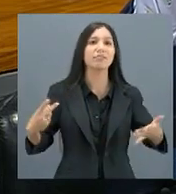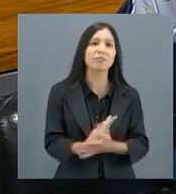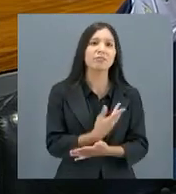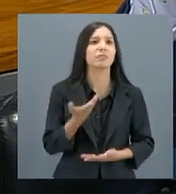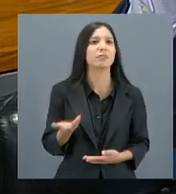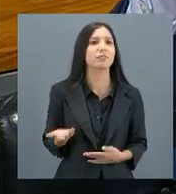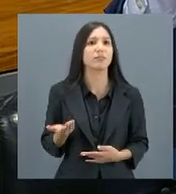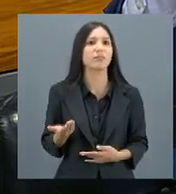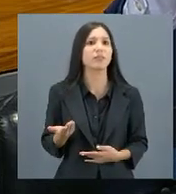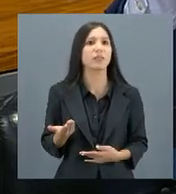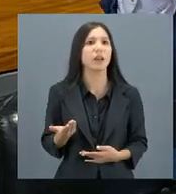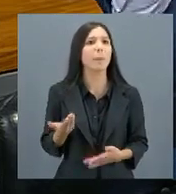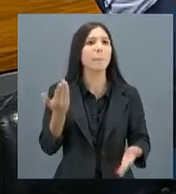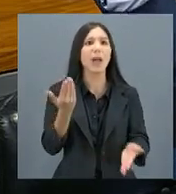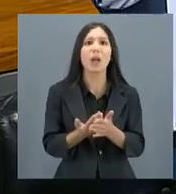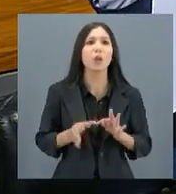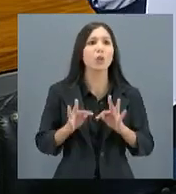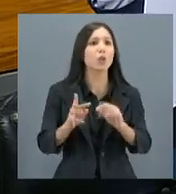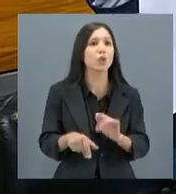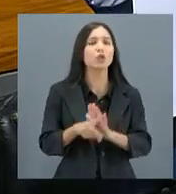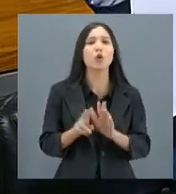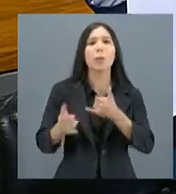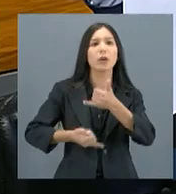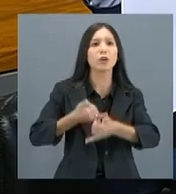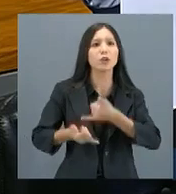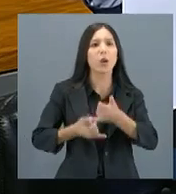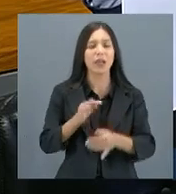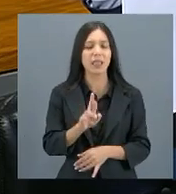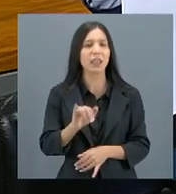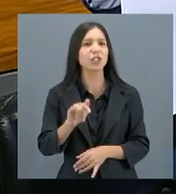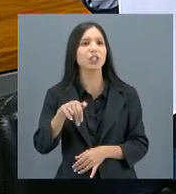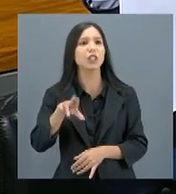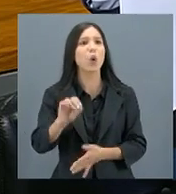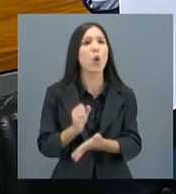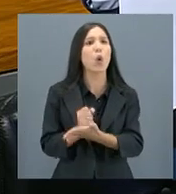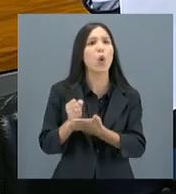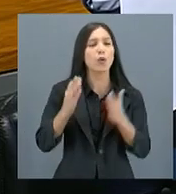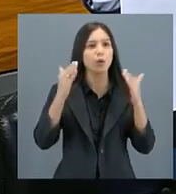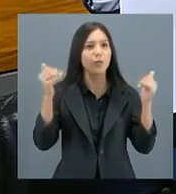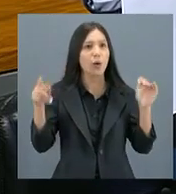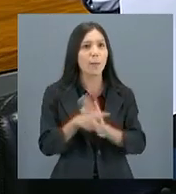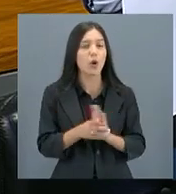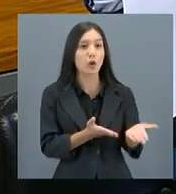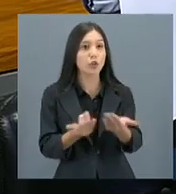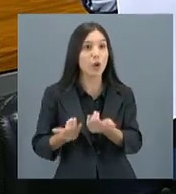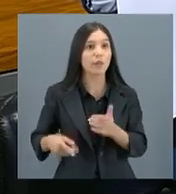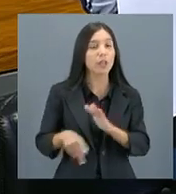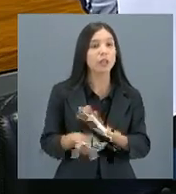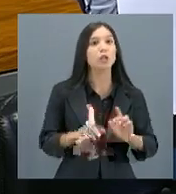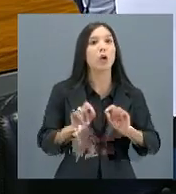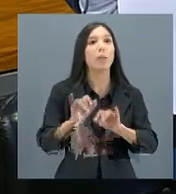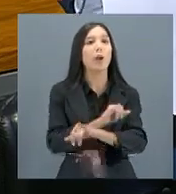perdendo tudo que tem, jogo do Tigrinho e outros cassinos online, contratam influenciadores mirins e